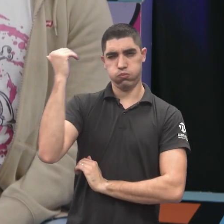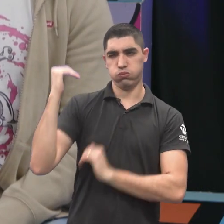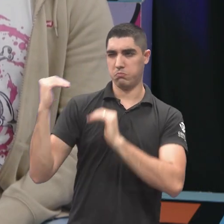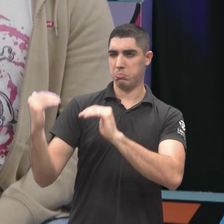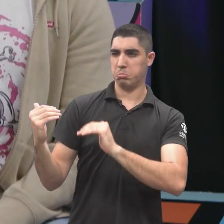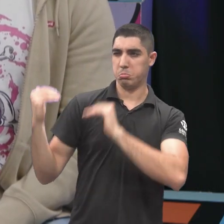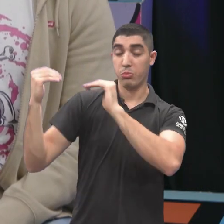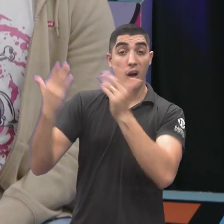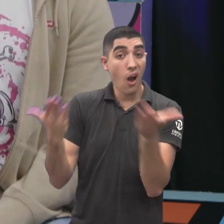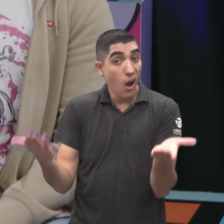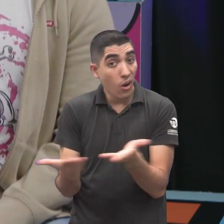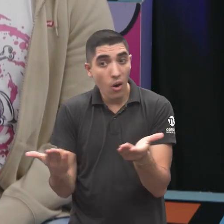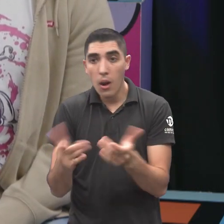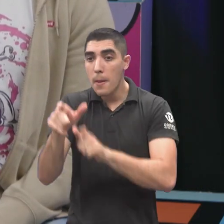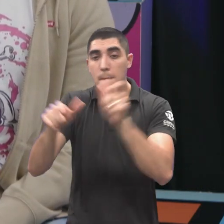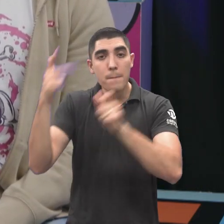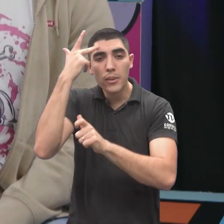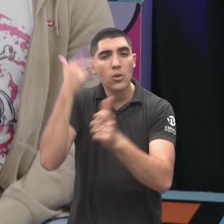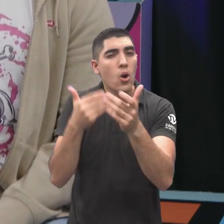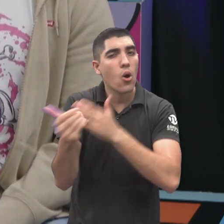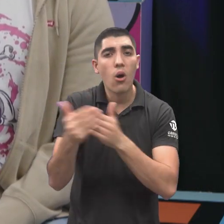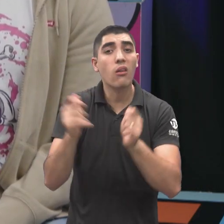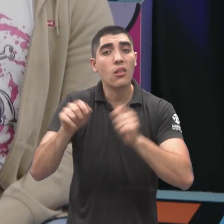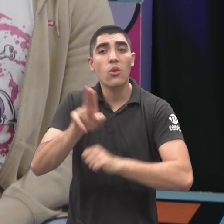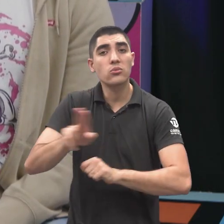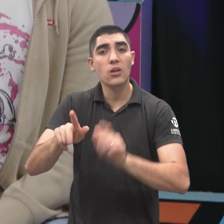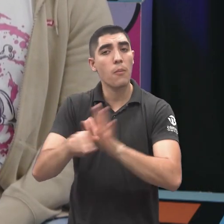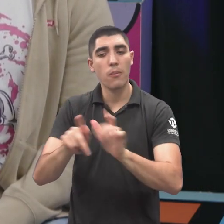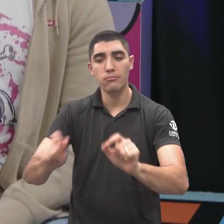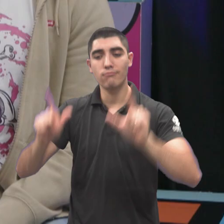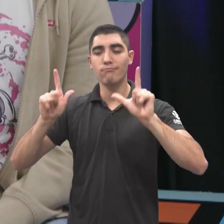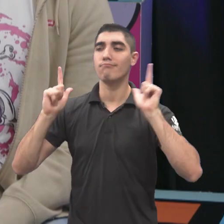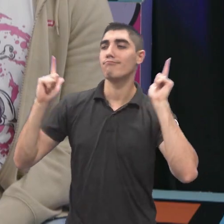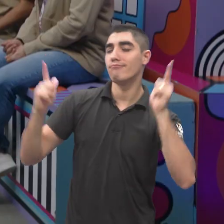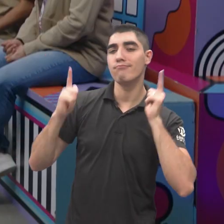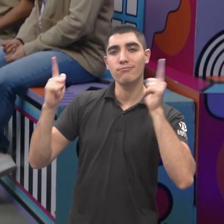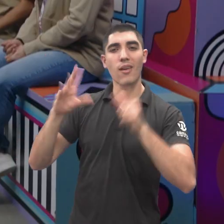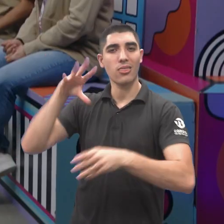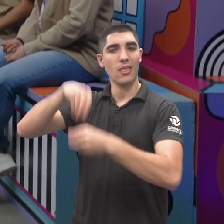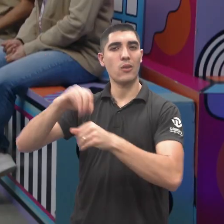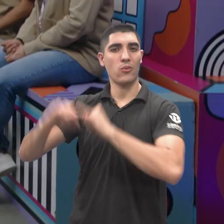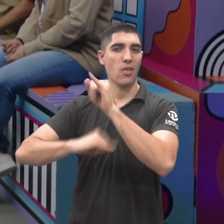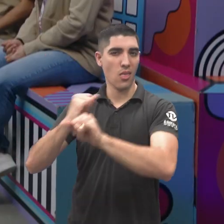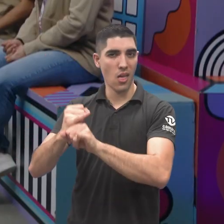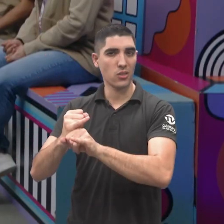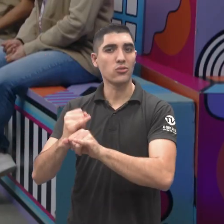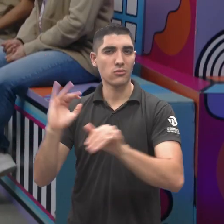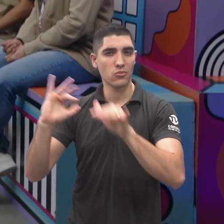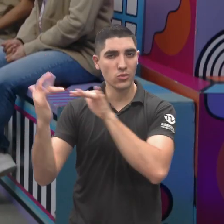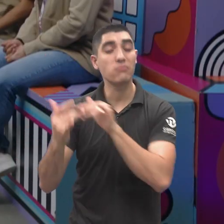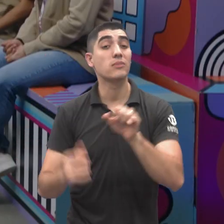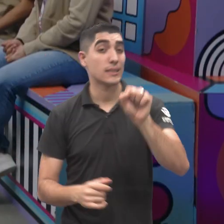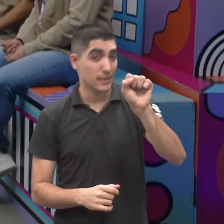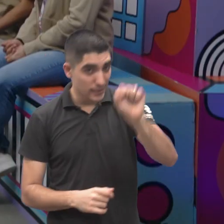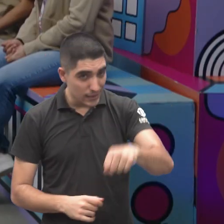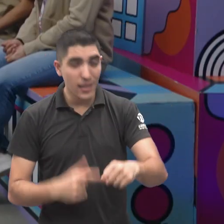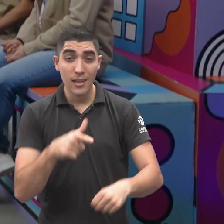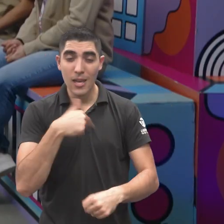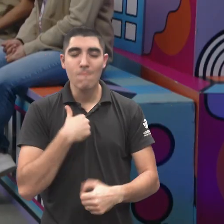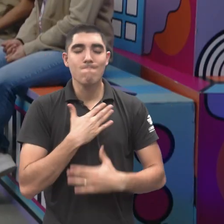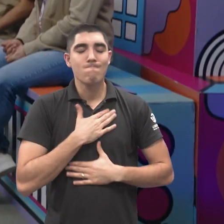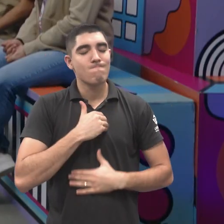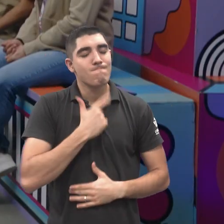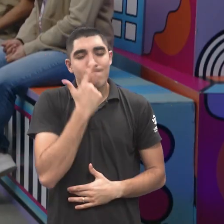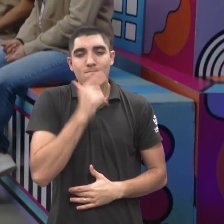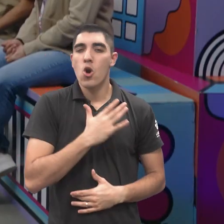grandes empresas hollywoodianas. Hoje em dia qualquer um pode produzir entretenimento nas redes. Sim, e isso é um conteúdo que me fascina de certa forma.